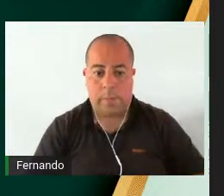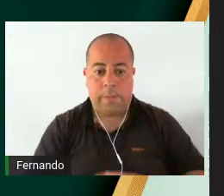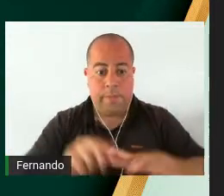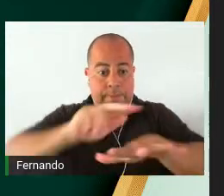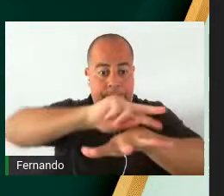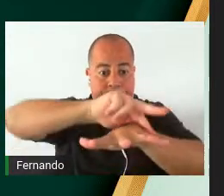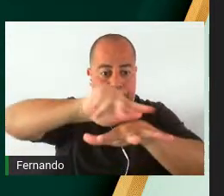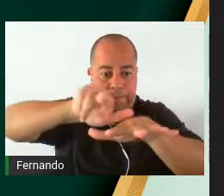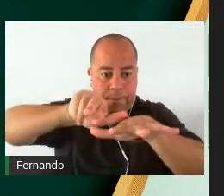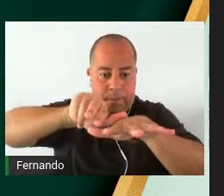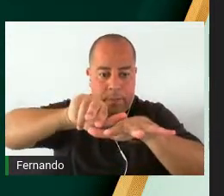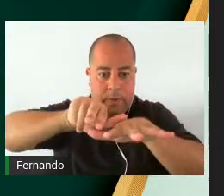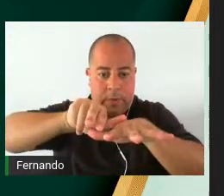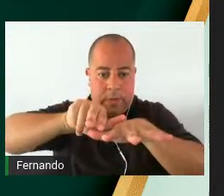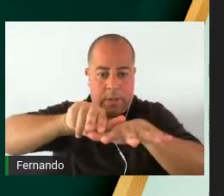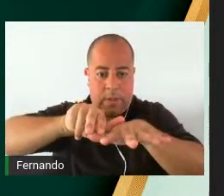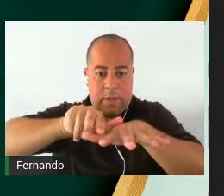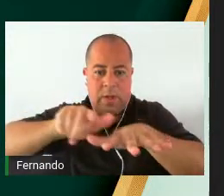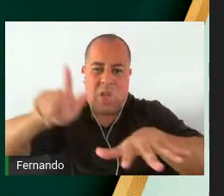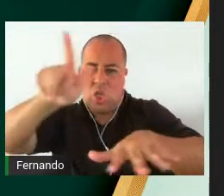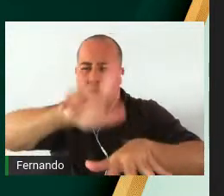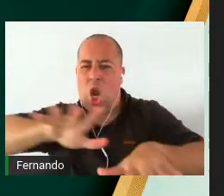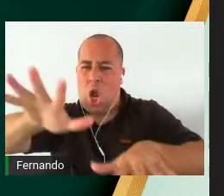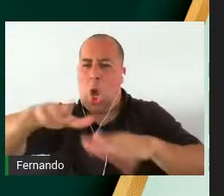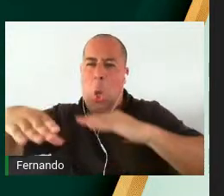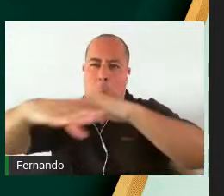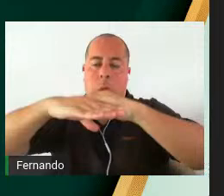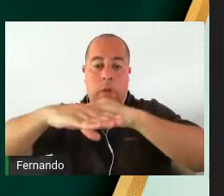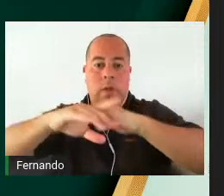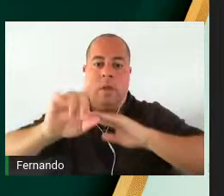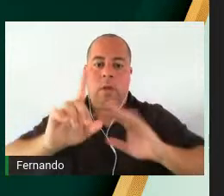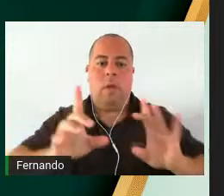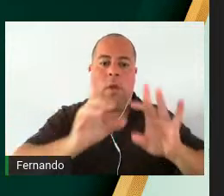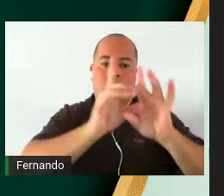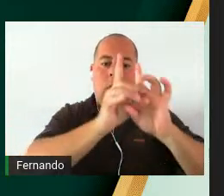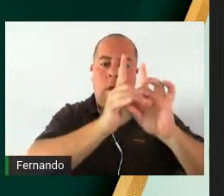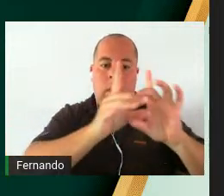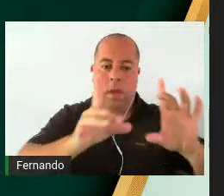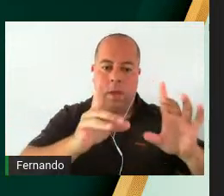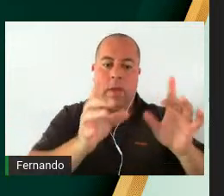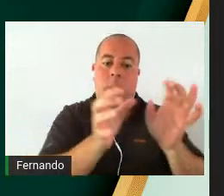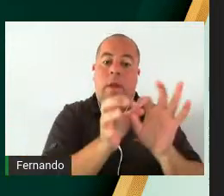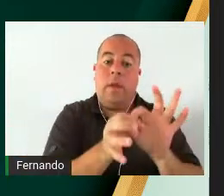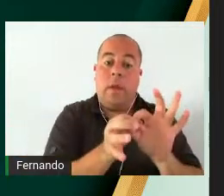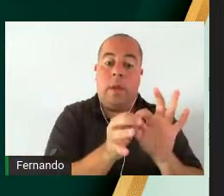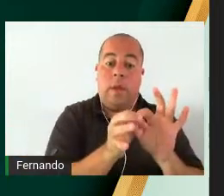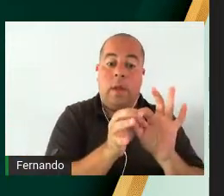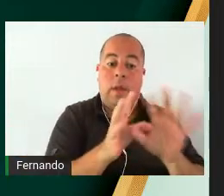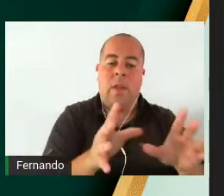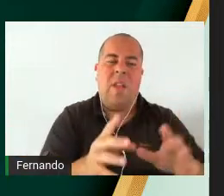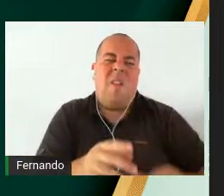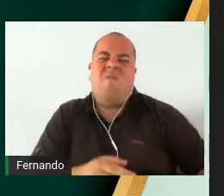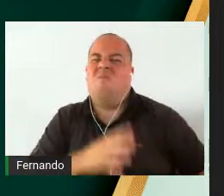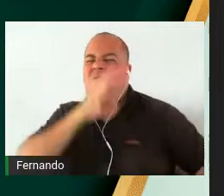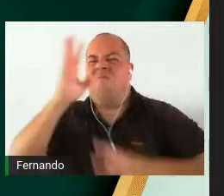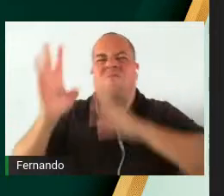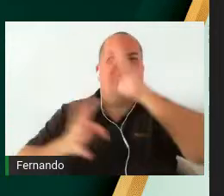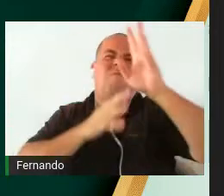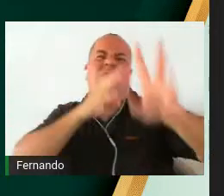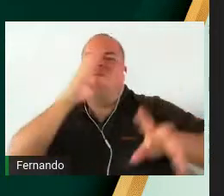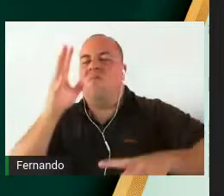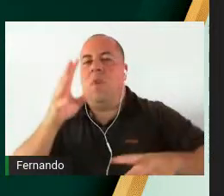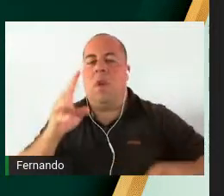pluralidade não implica em generalismo, democracia não implica em liberdade para irresponsabilidade de